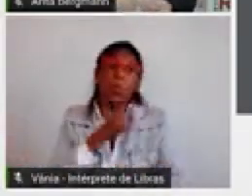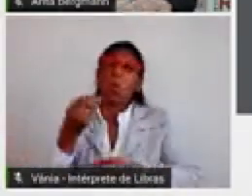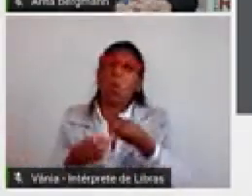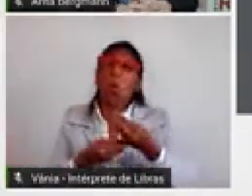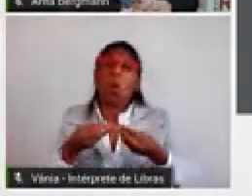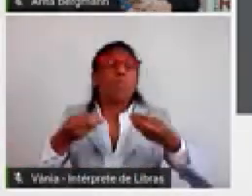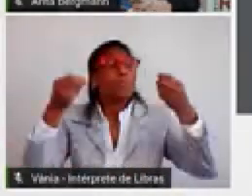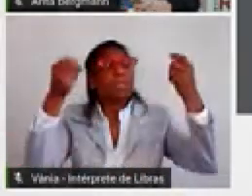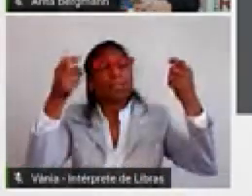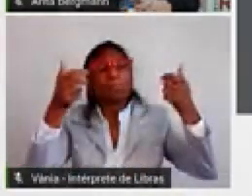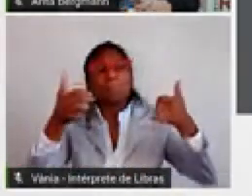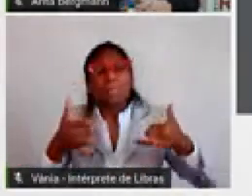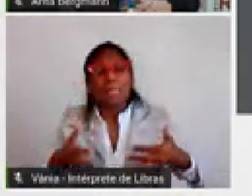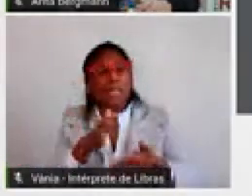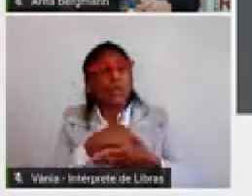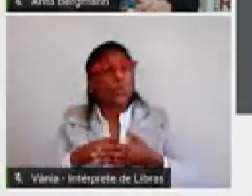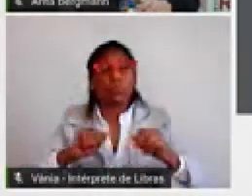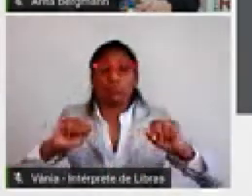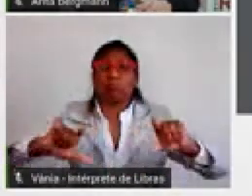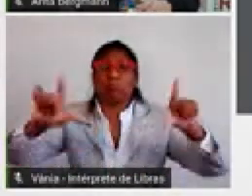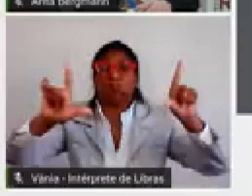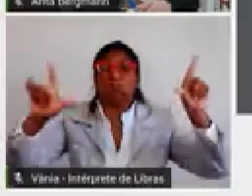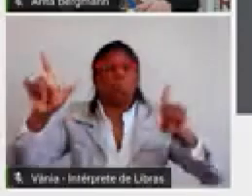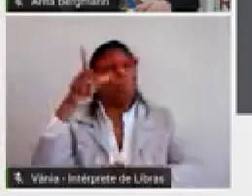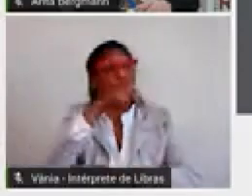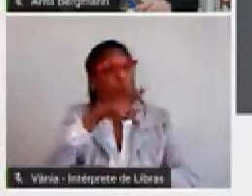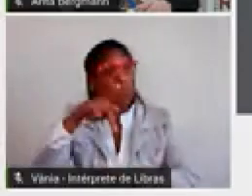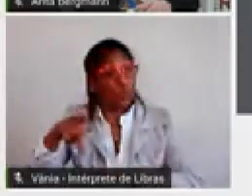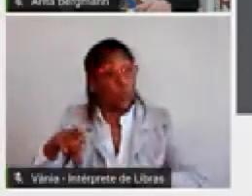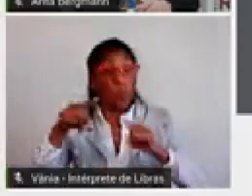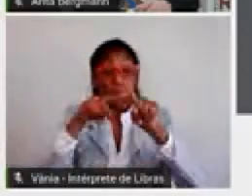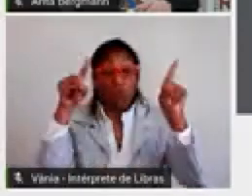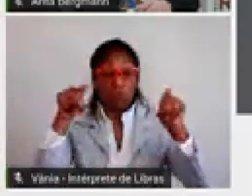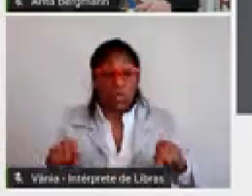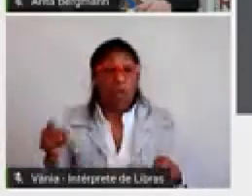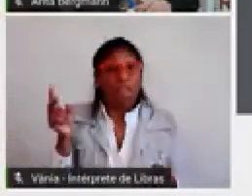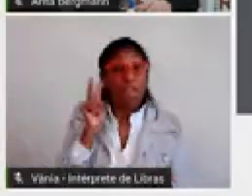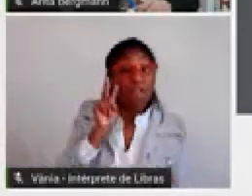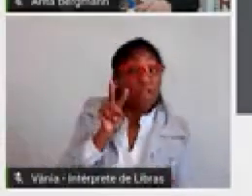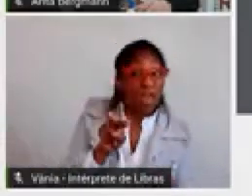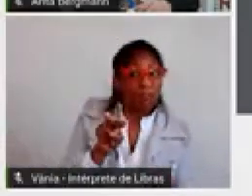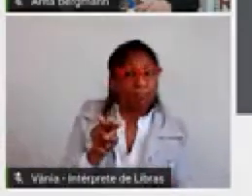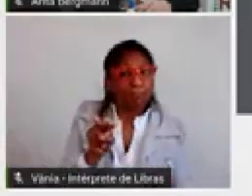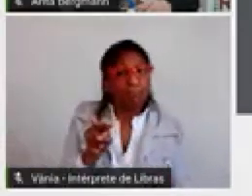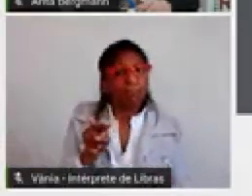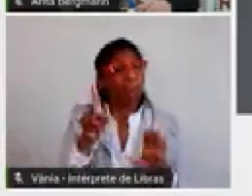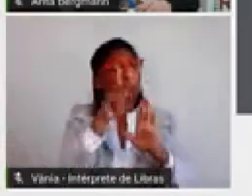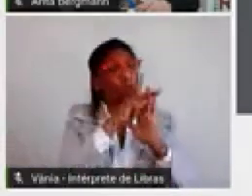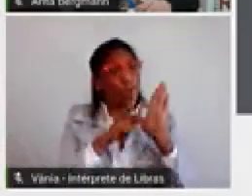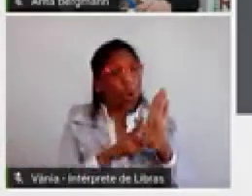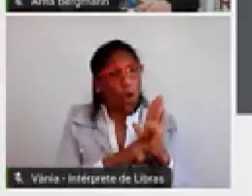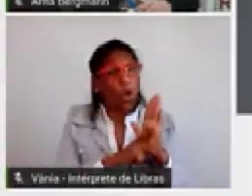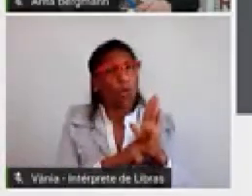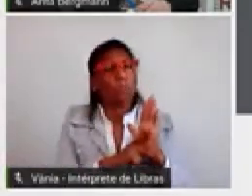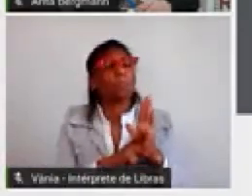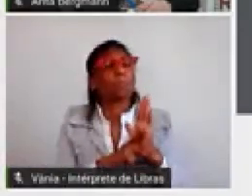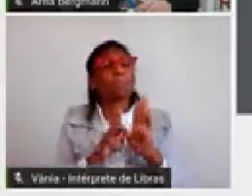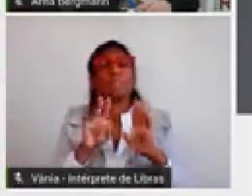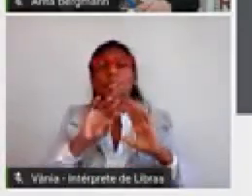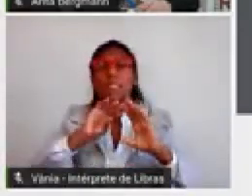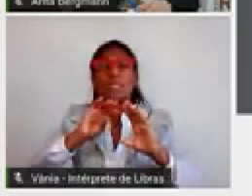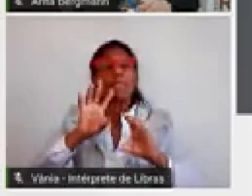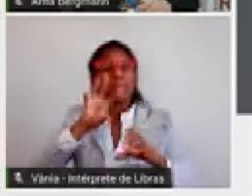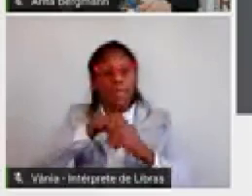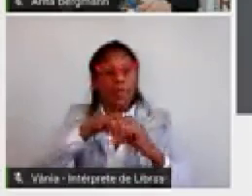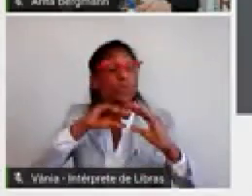tudo descrito. O professor, o servidor, vai ter que fazer uma checagem nos protocolos do que a escola tem e do